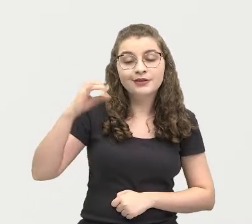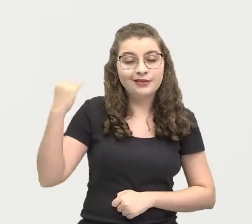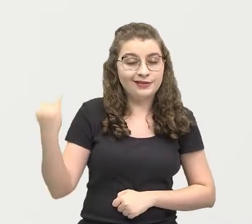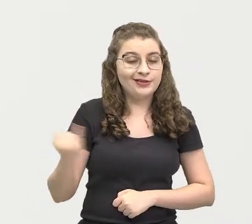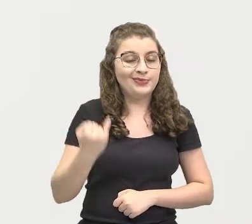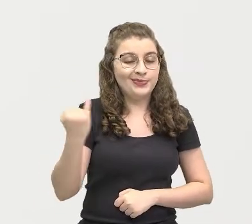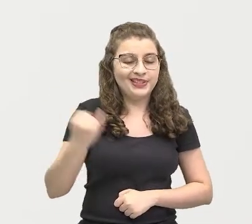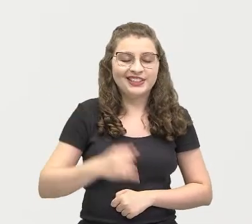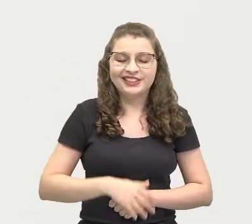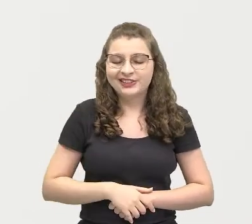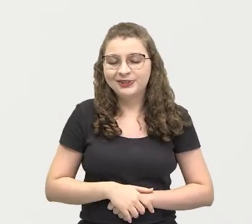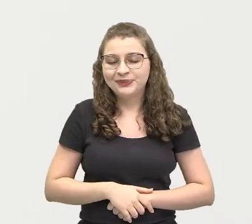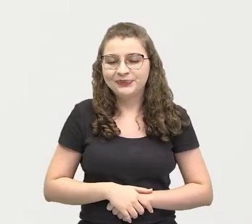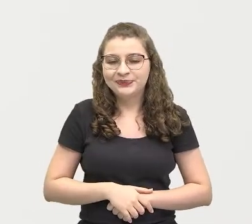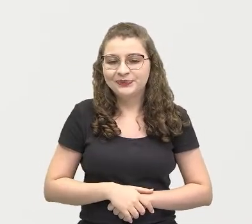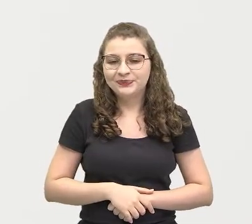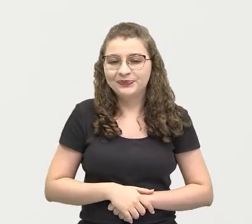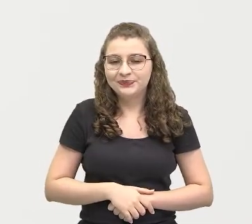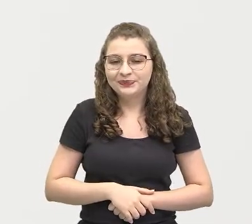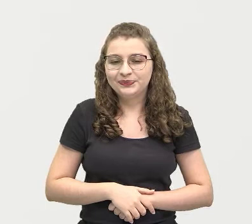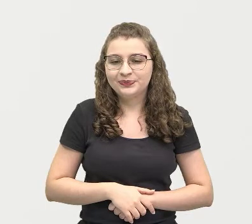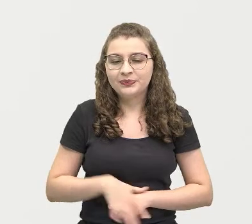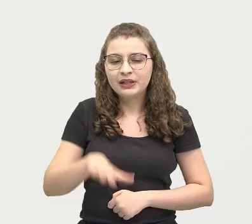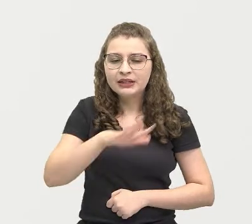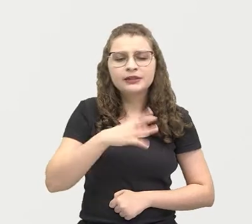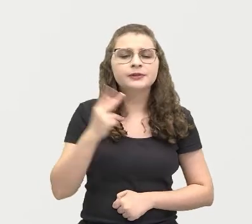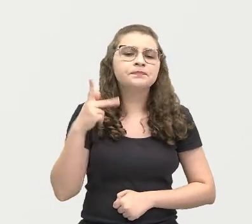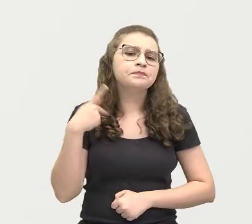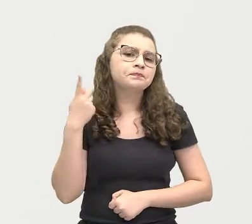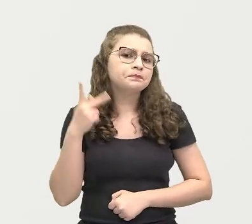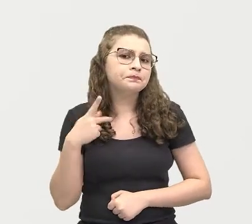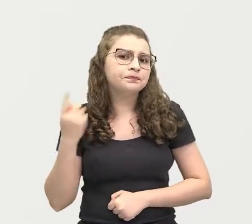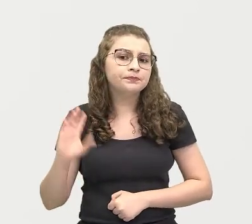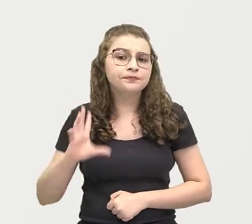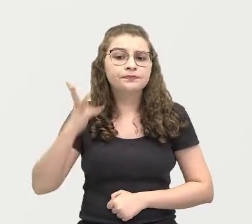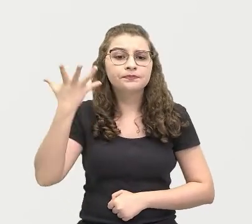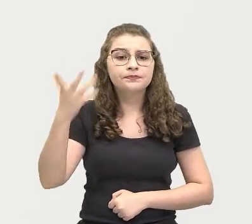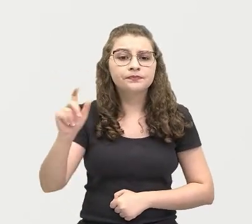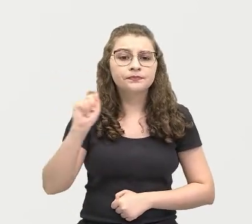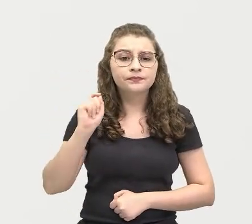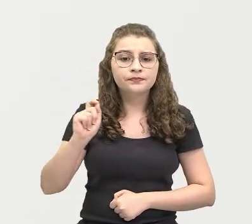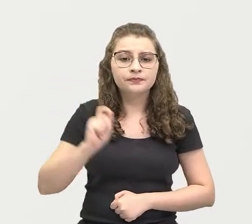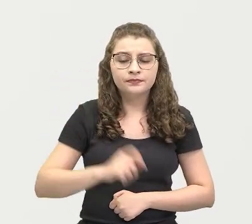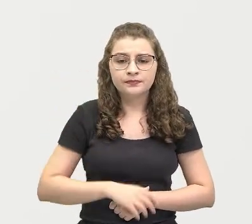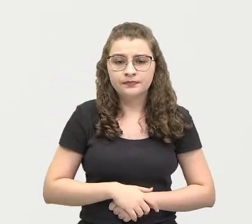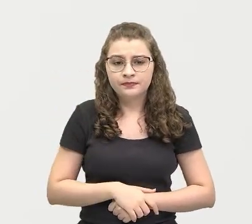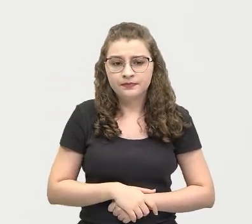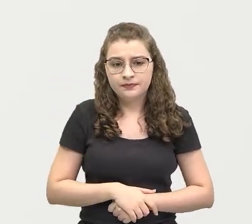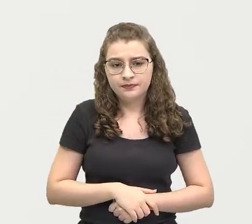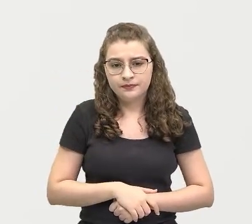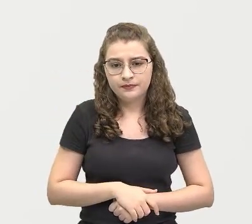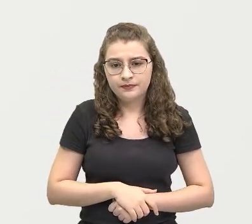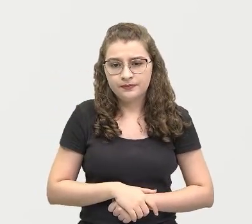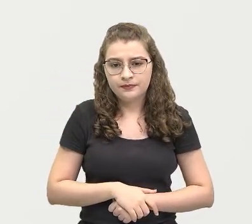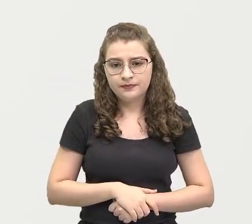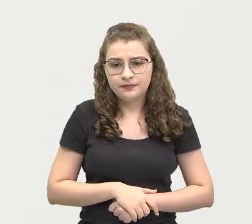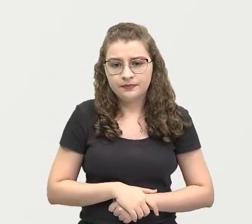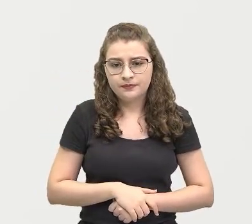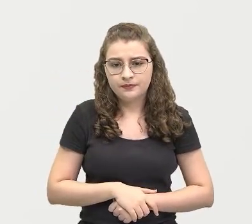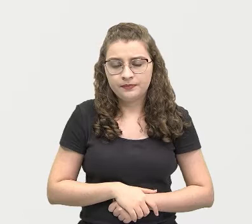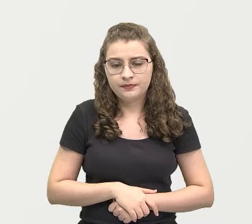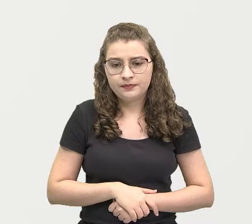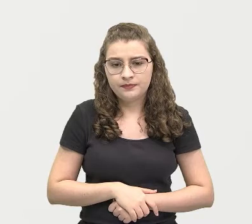importante. Muito bem. Quanto ao quadro político, olha só o que nós tínhamos aí. Vamos ver aí a próxima informação. Olha